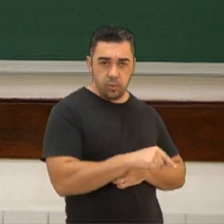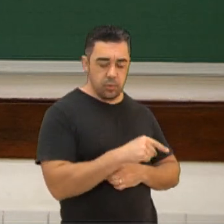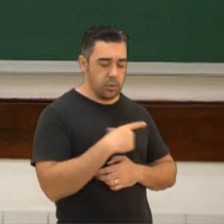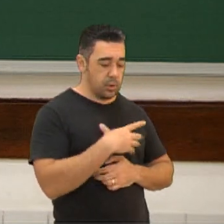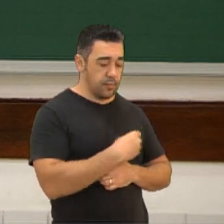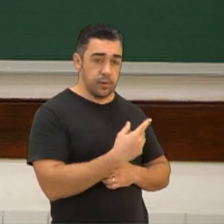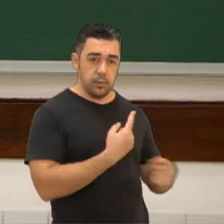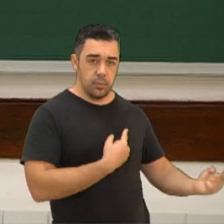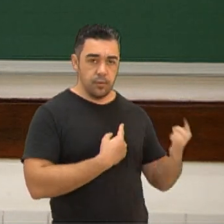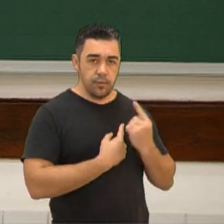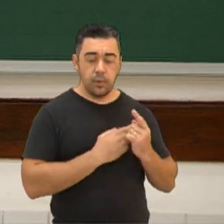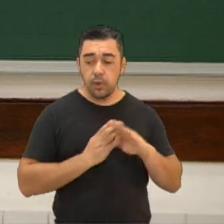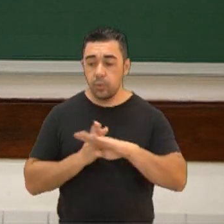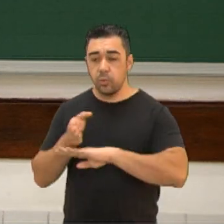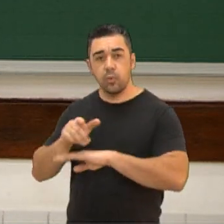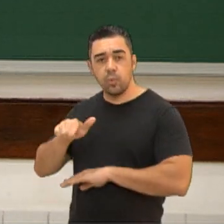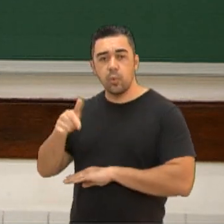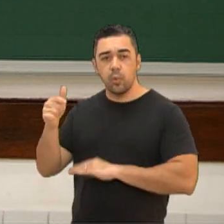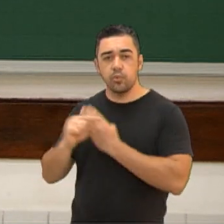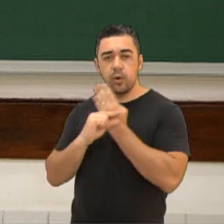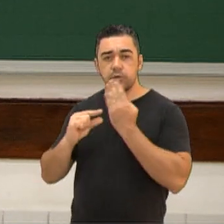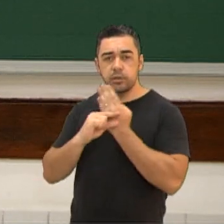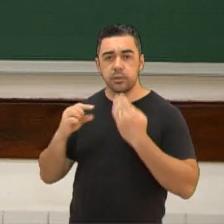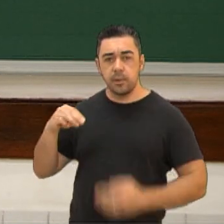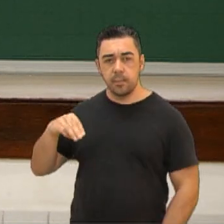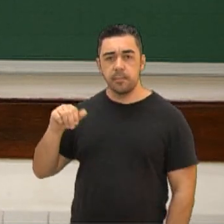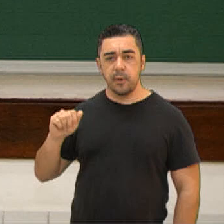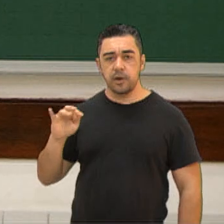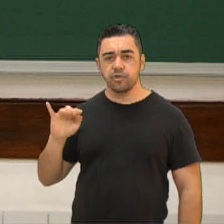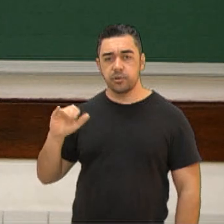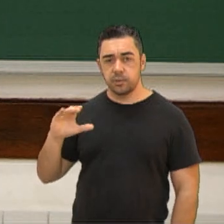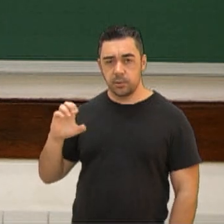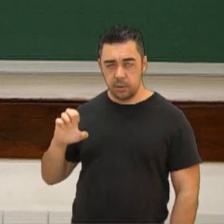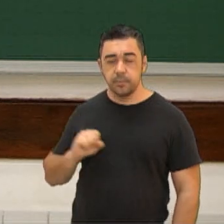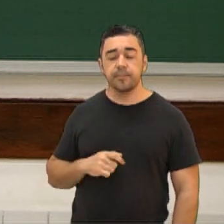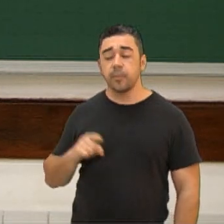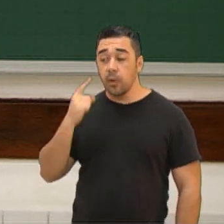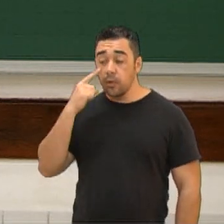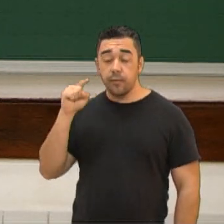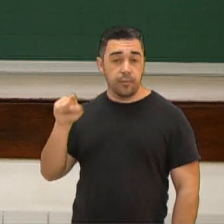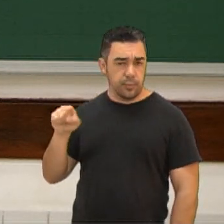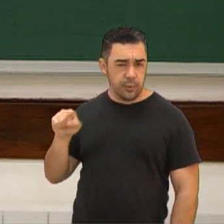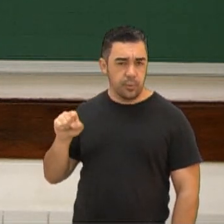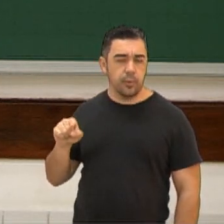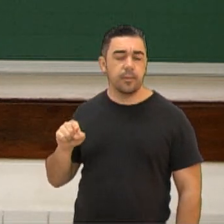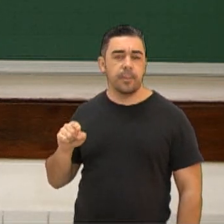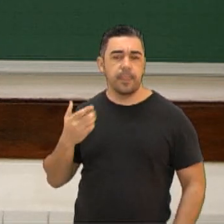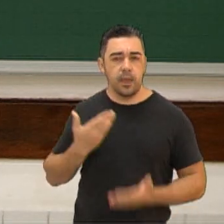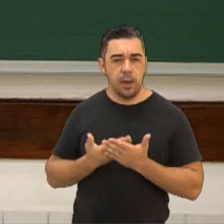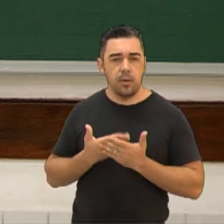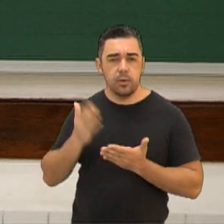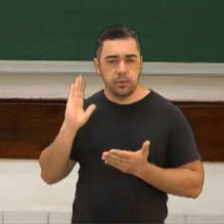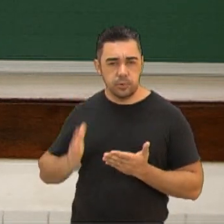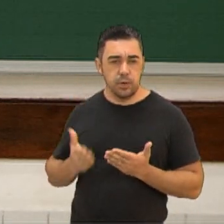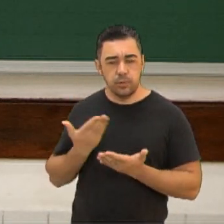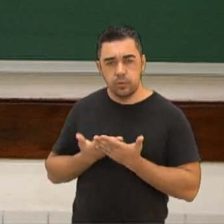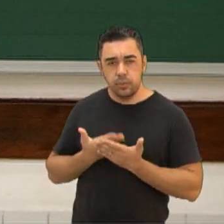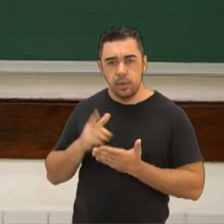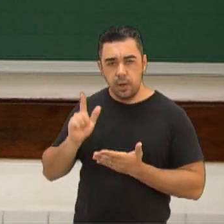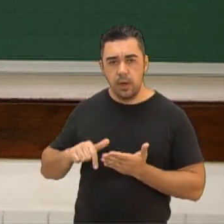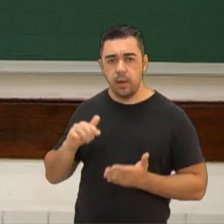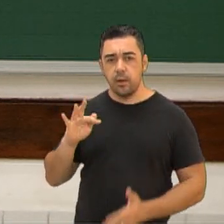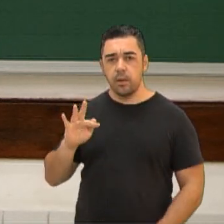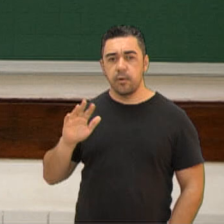visitou o ateliê do Matisse, um outro artista bem conhecido. A gente já viu o Matisse na aula do